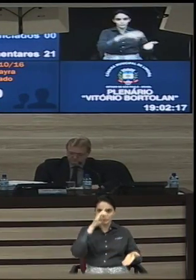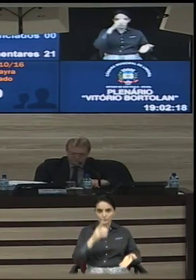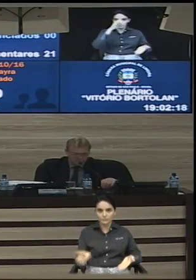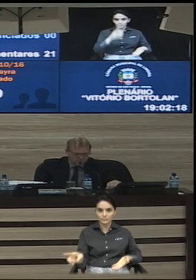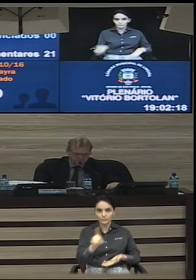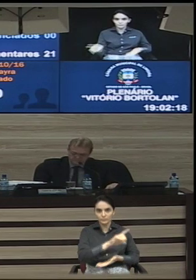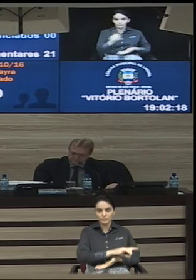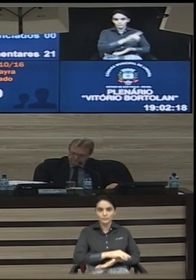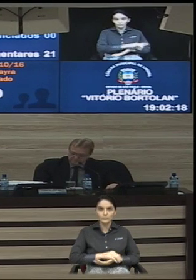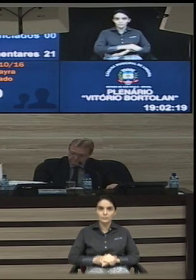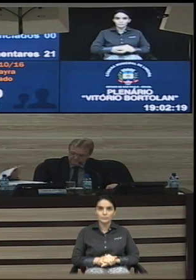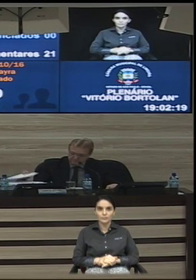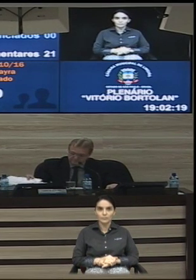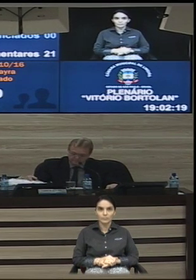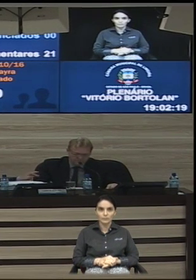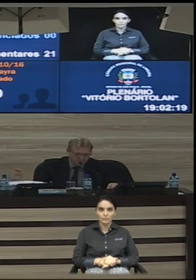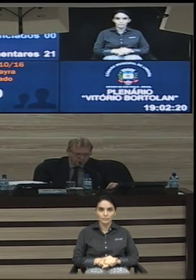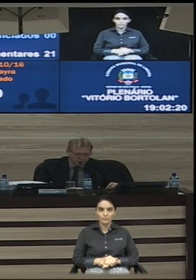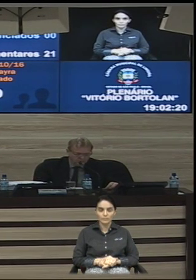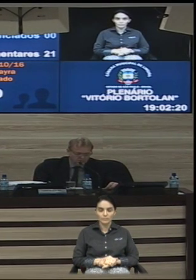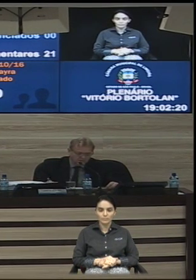dia.